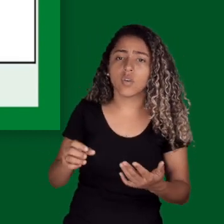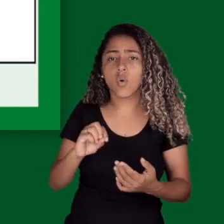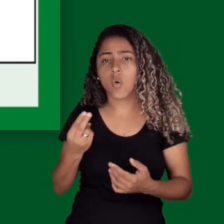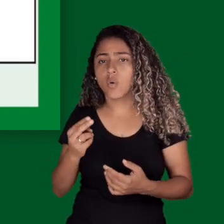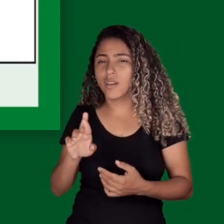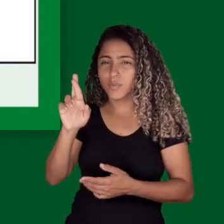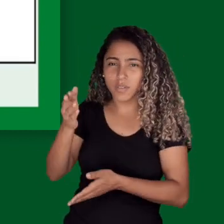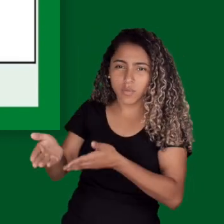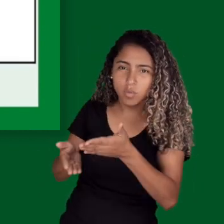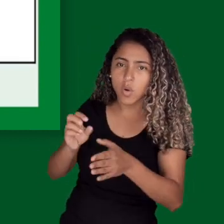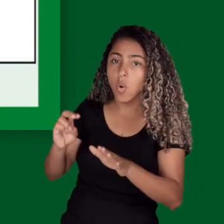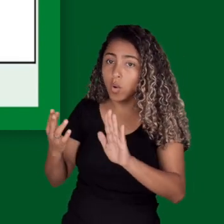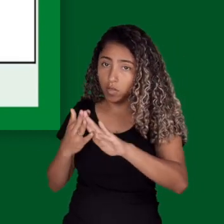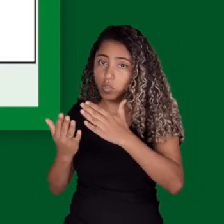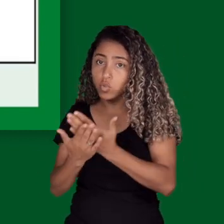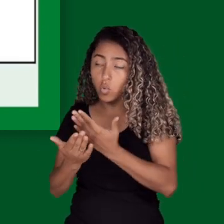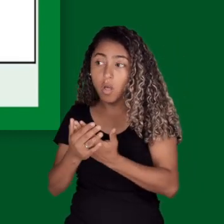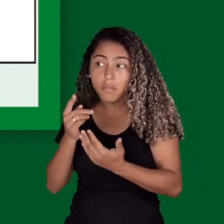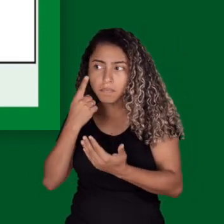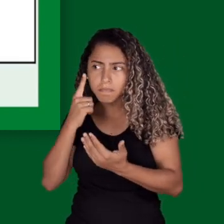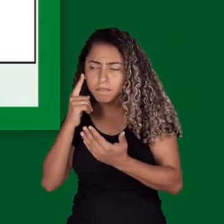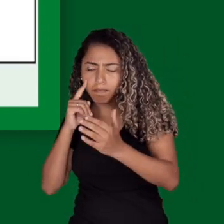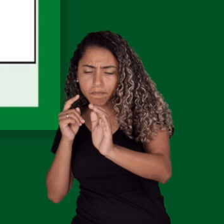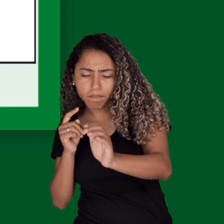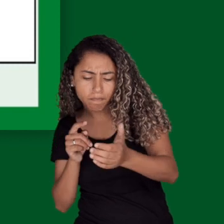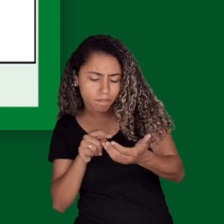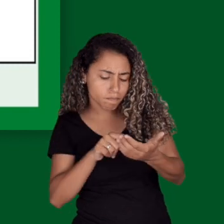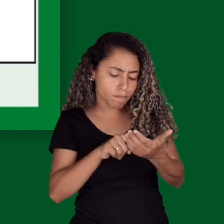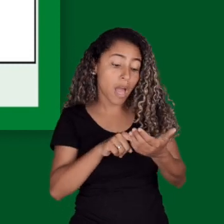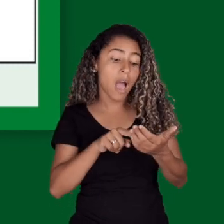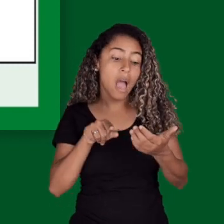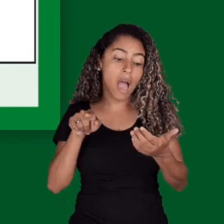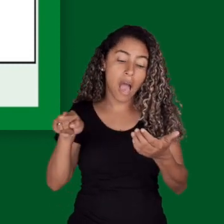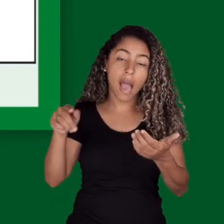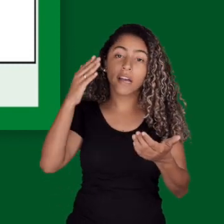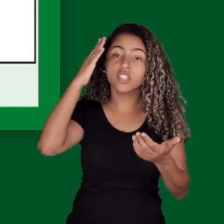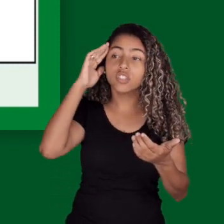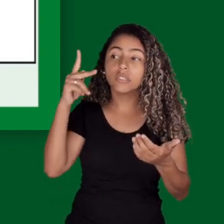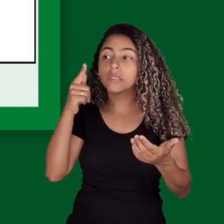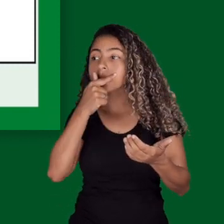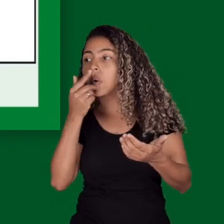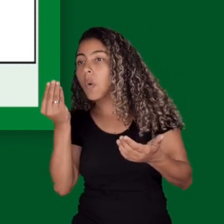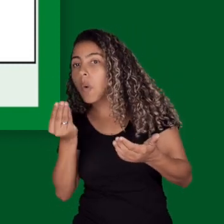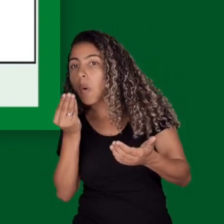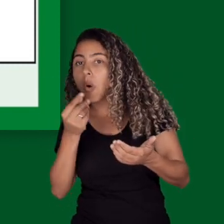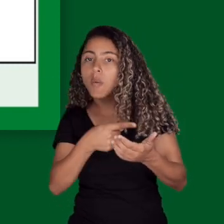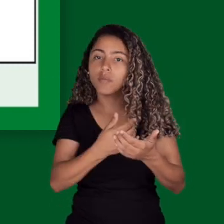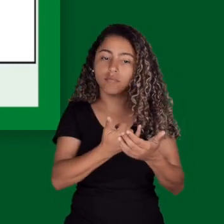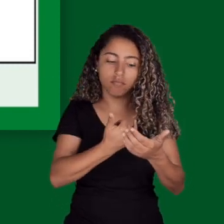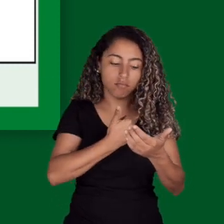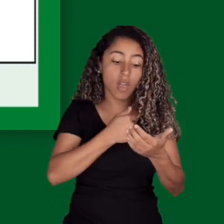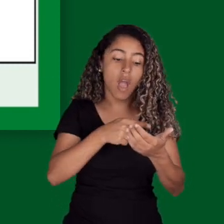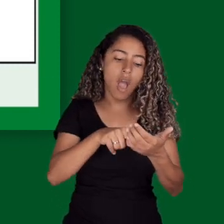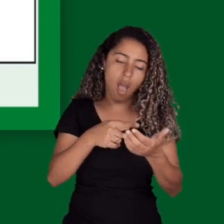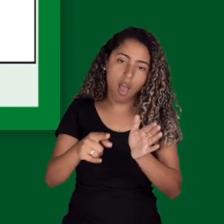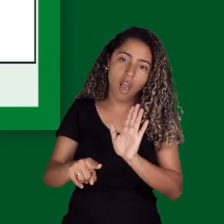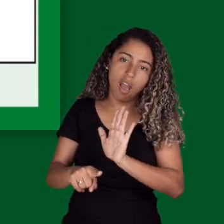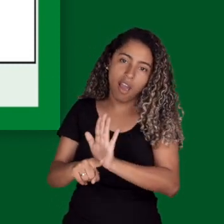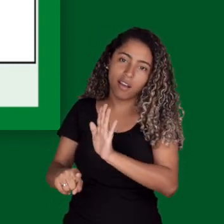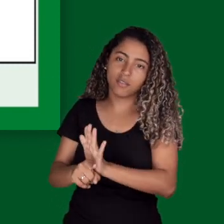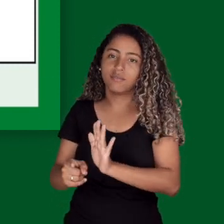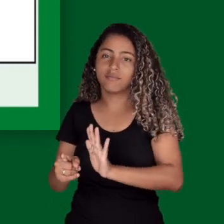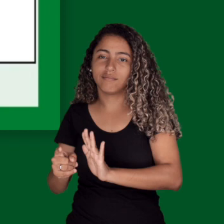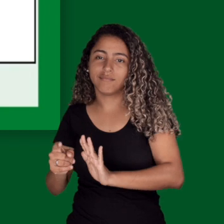escola, elas podem compreender melhor os níveis de glicose da criança, do adolescente, e a gente pode tomar condutas